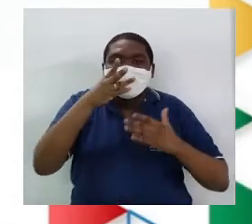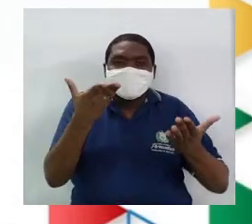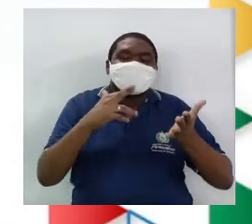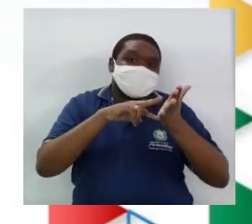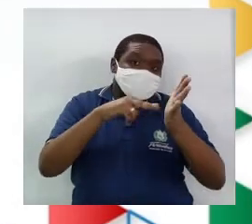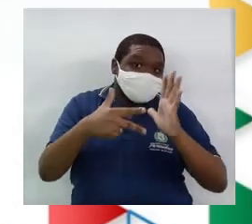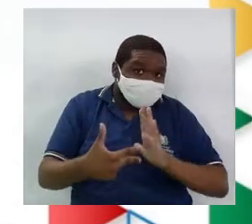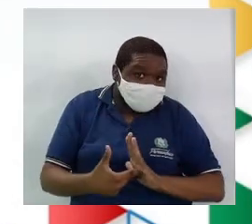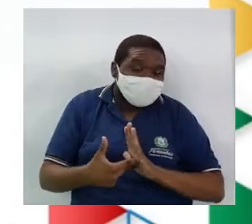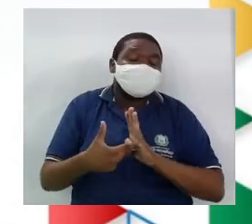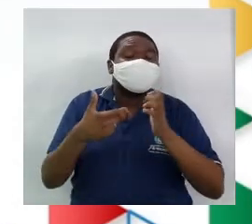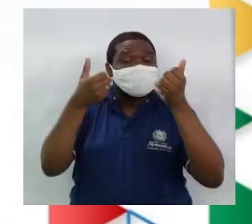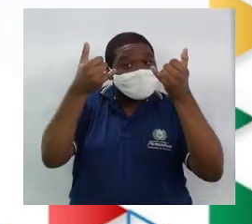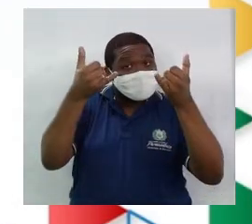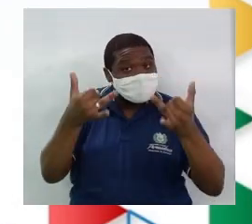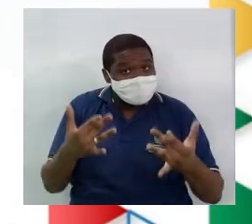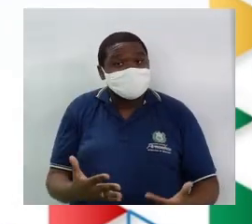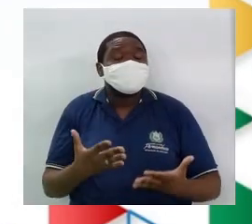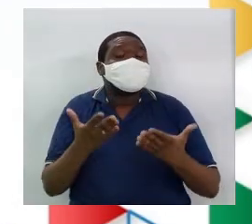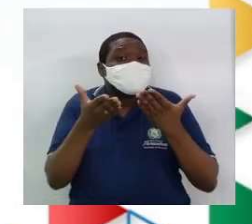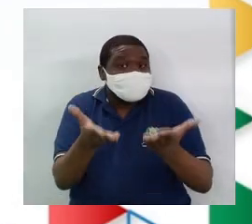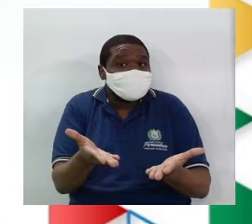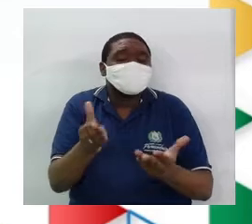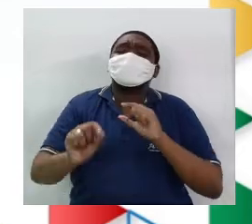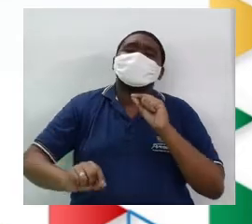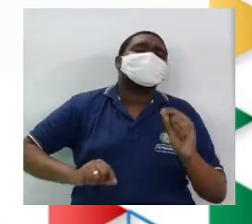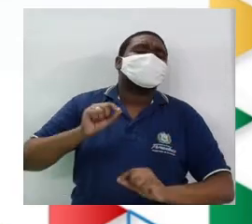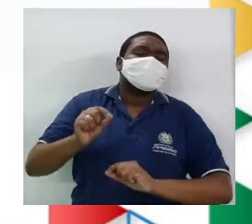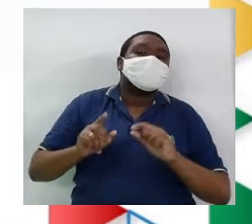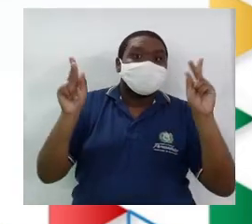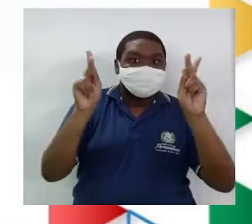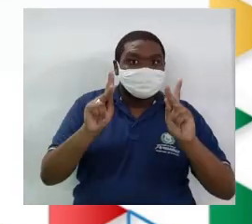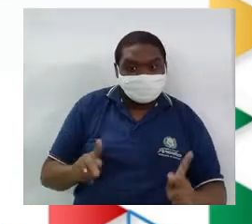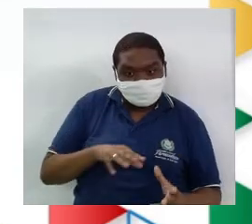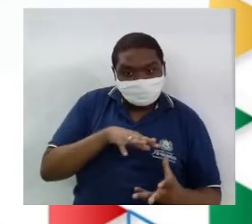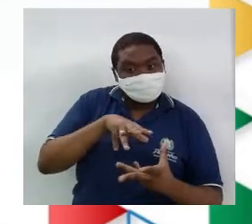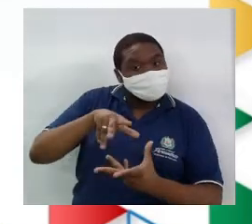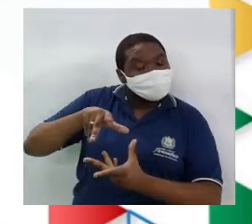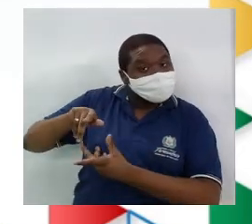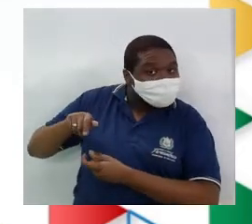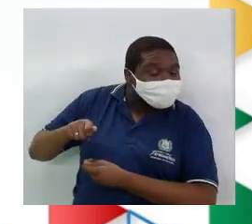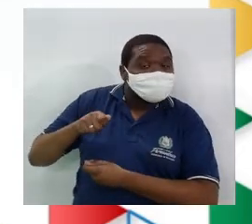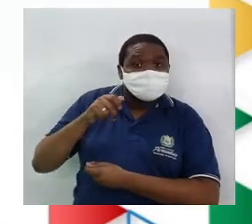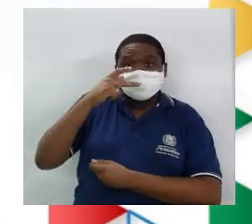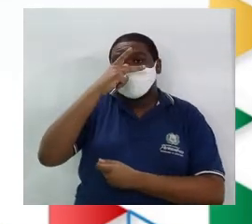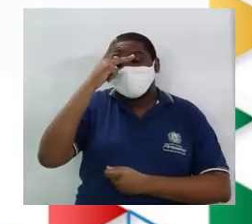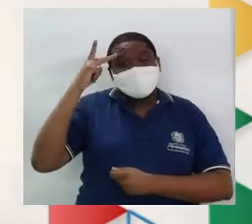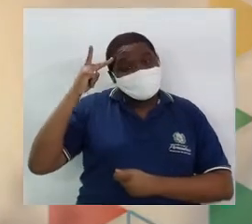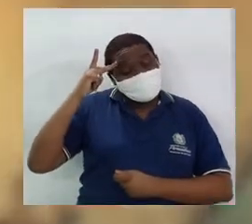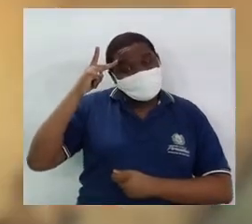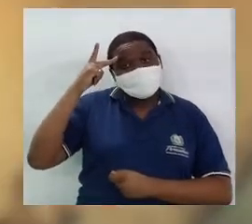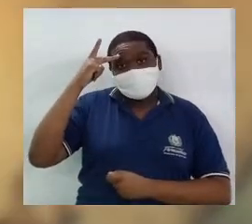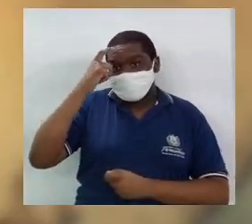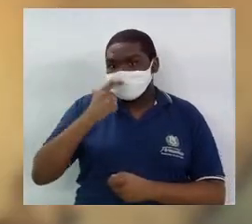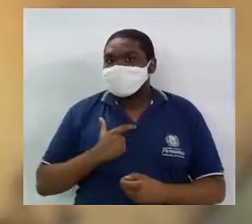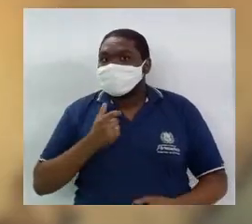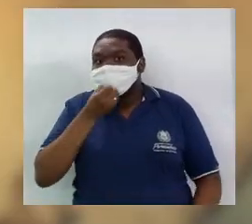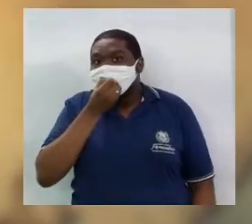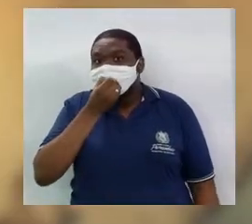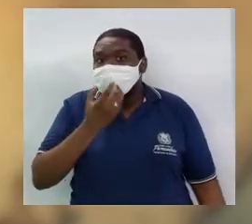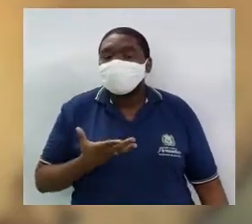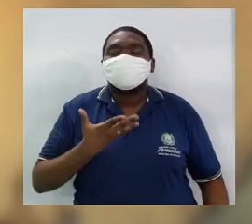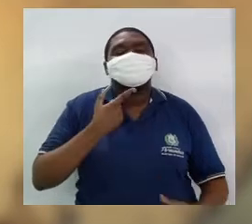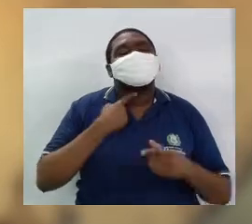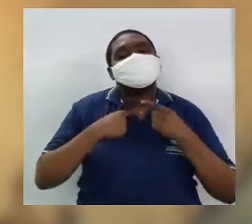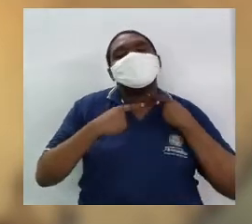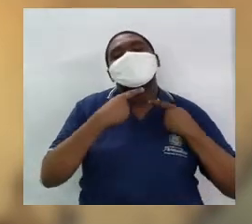símbolo que diz justamente o que? Paz na terra aos homens de boa vontade. É